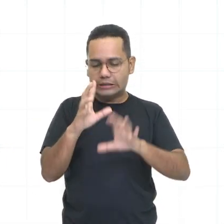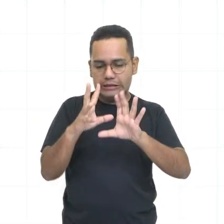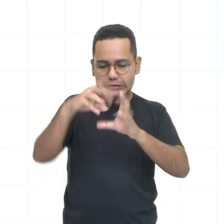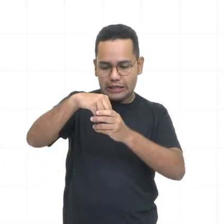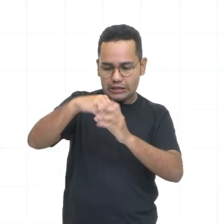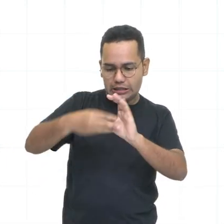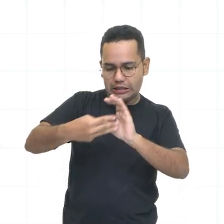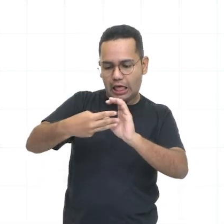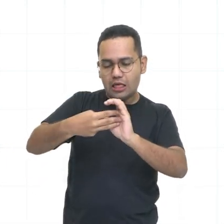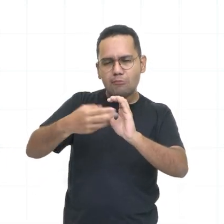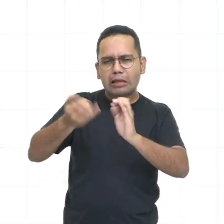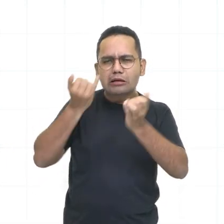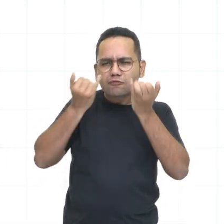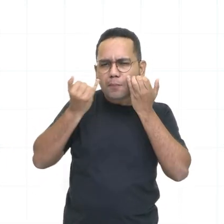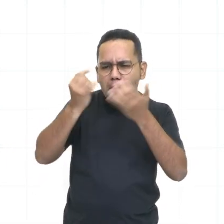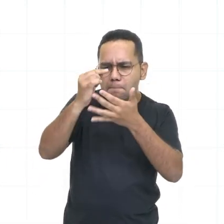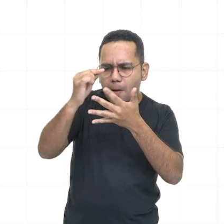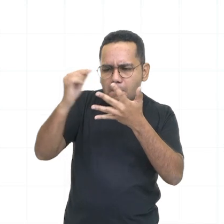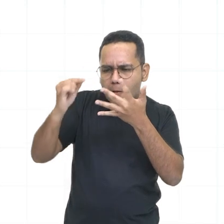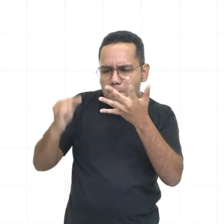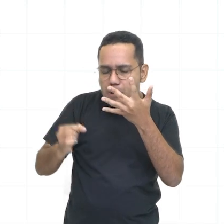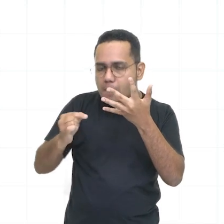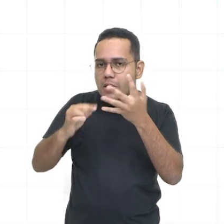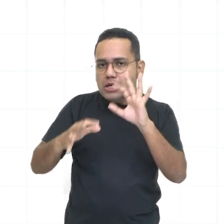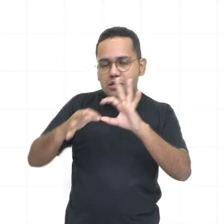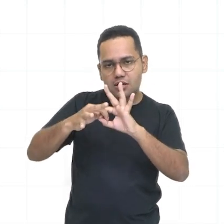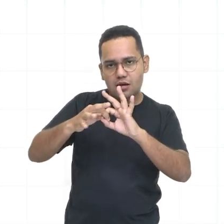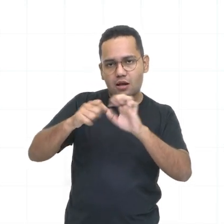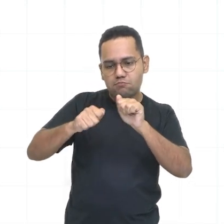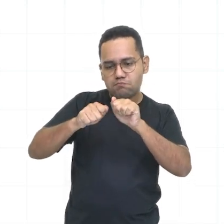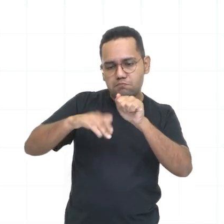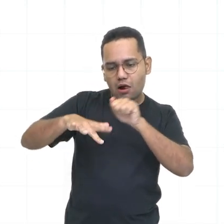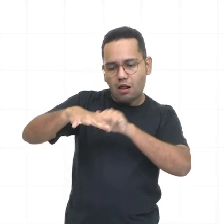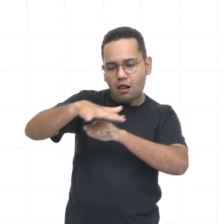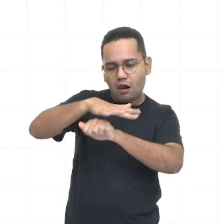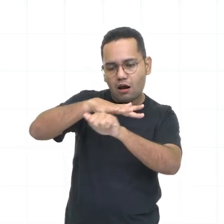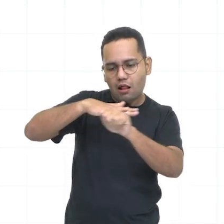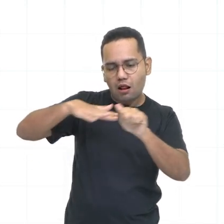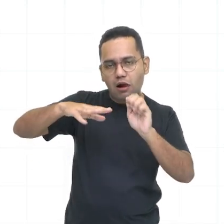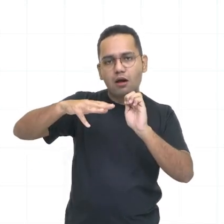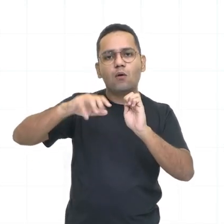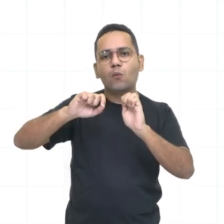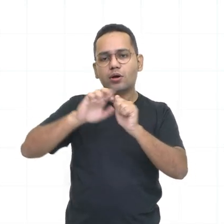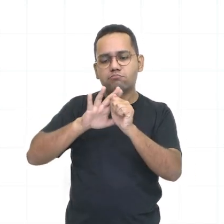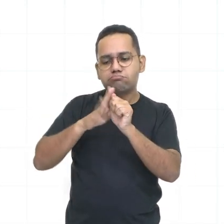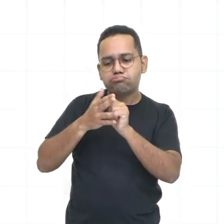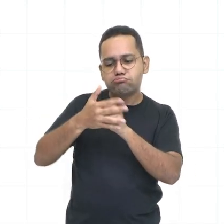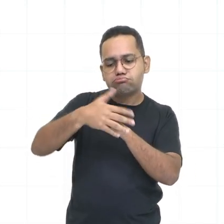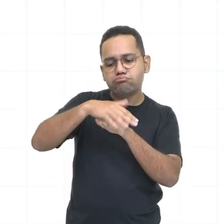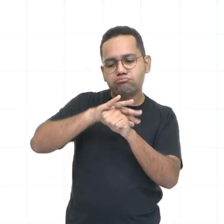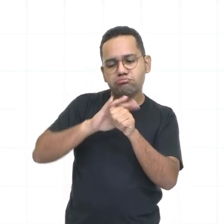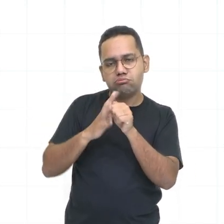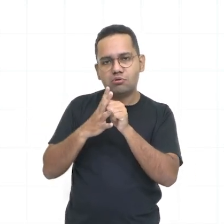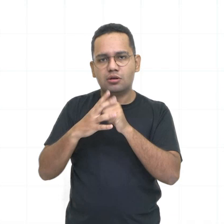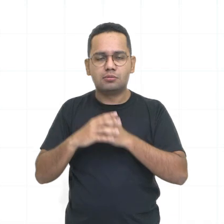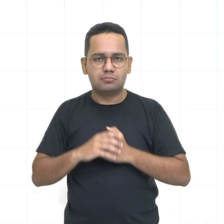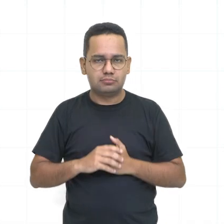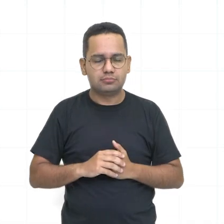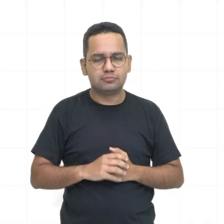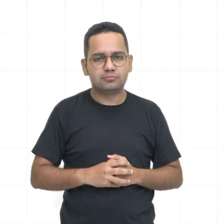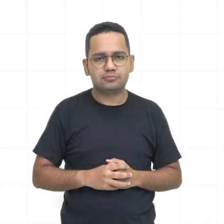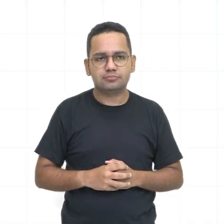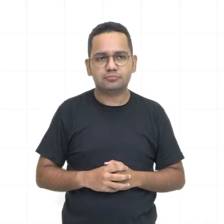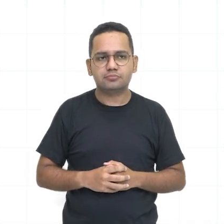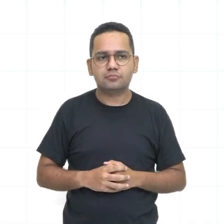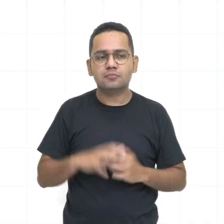Mais especificamente contidas no citoplasma, que é esse espaço intracelular, né? Que